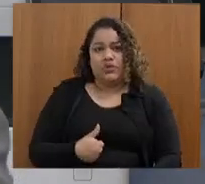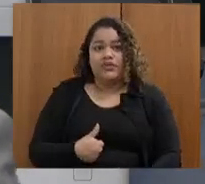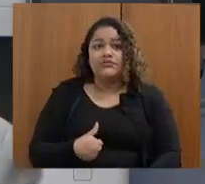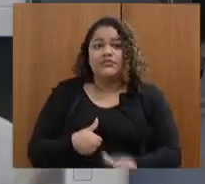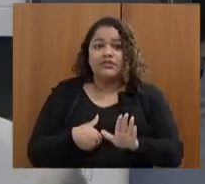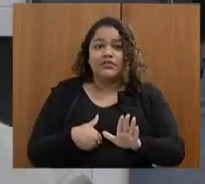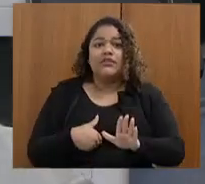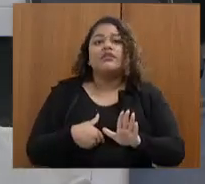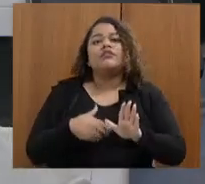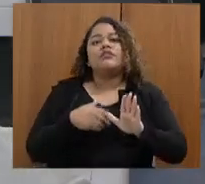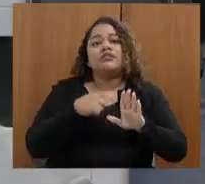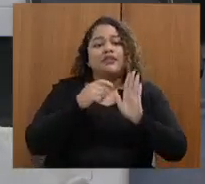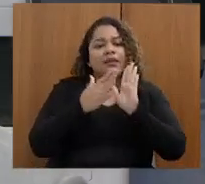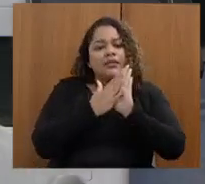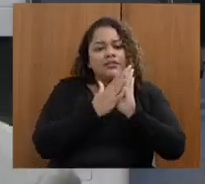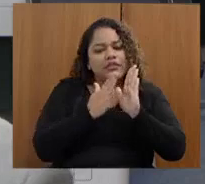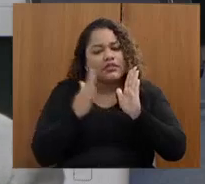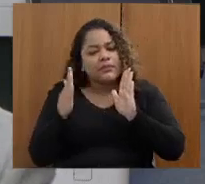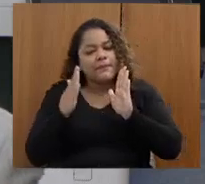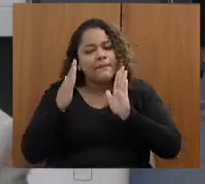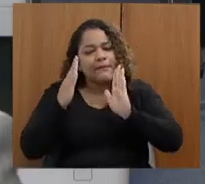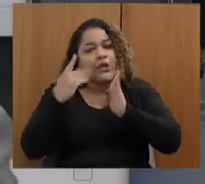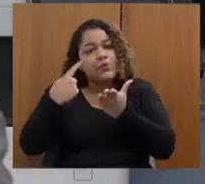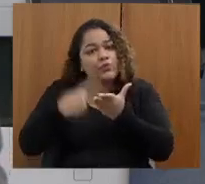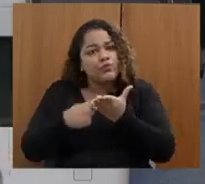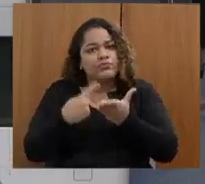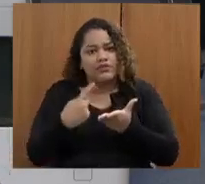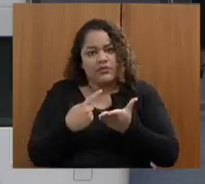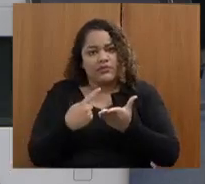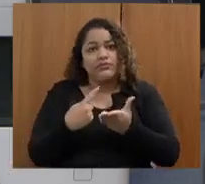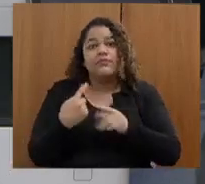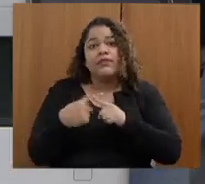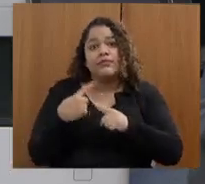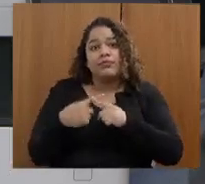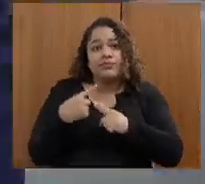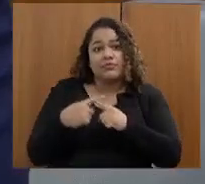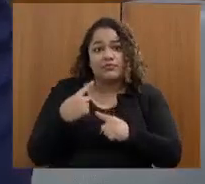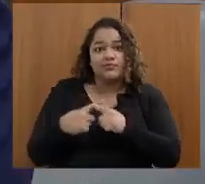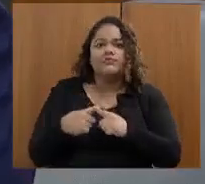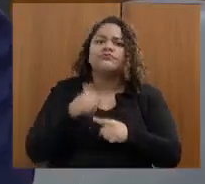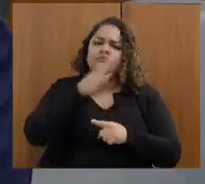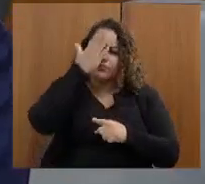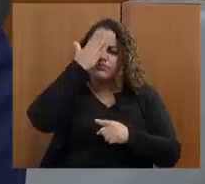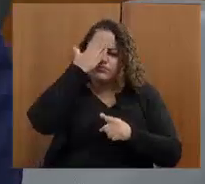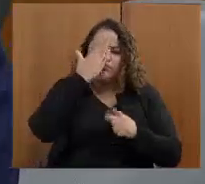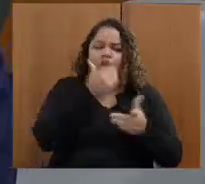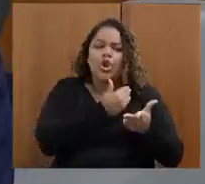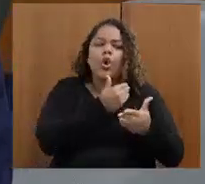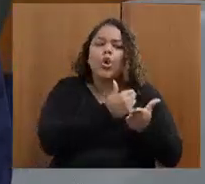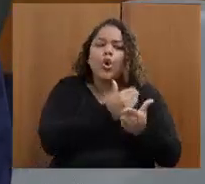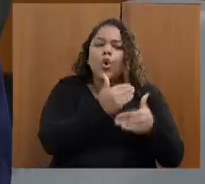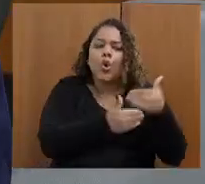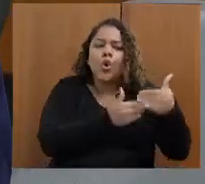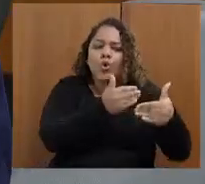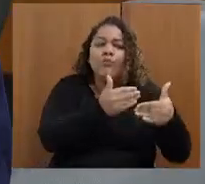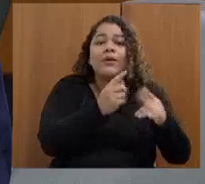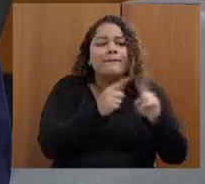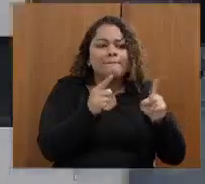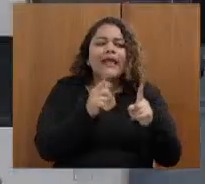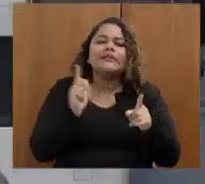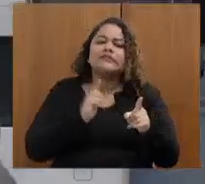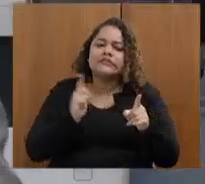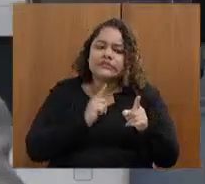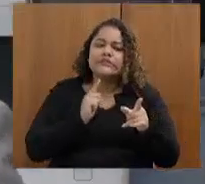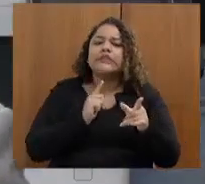eu sei que estão acontecendo assim como apresentação inicial do Senhor nos trouxe as informações mas infelizmente ainda temos algumas